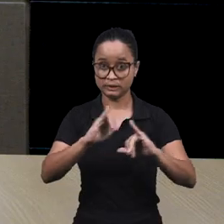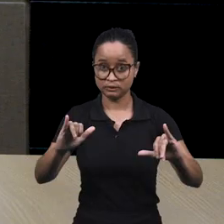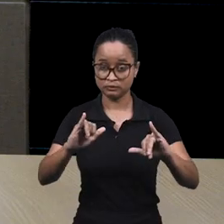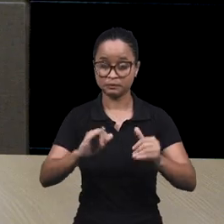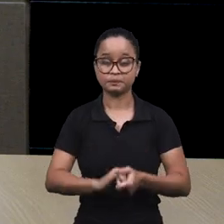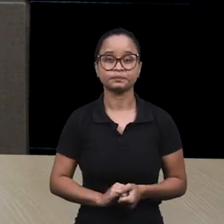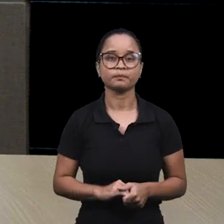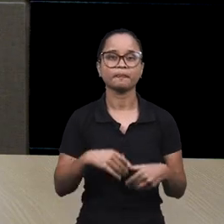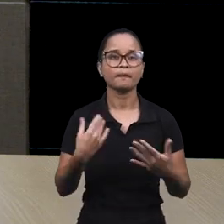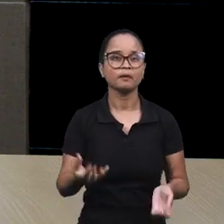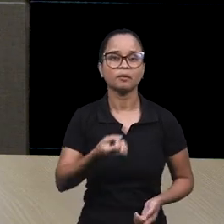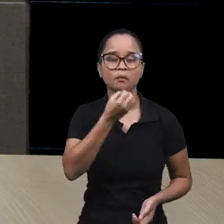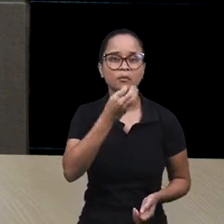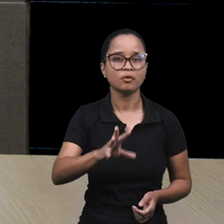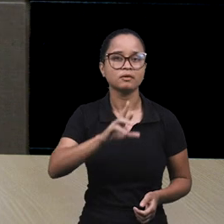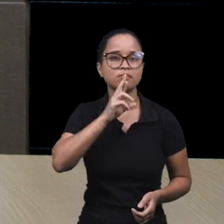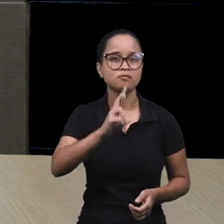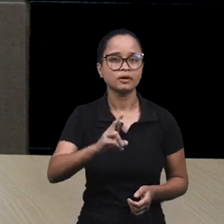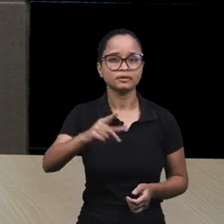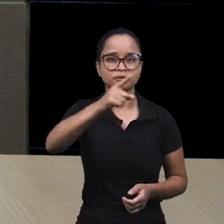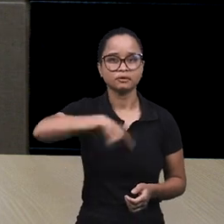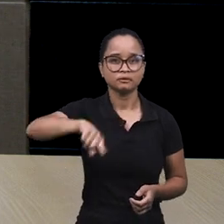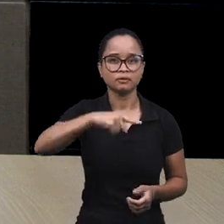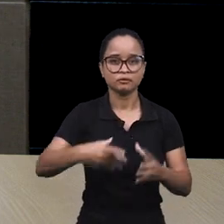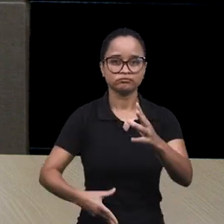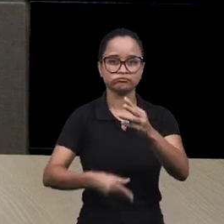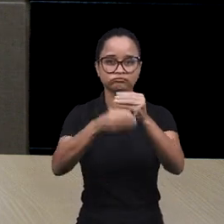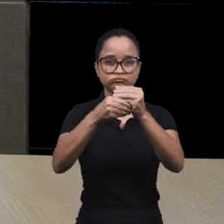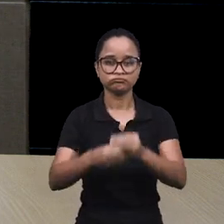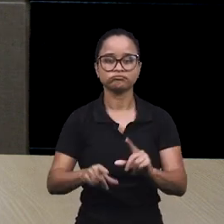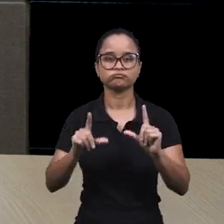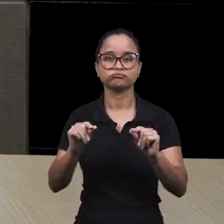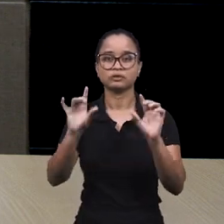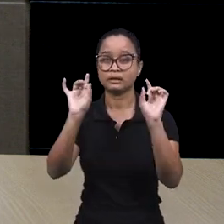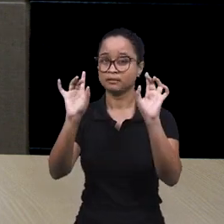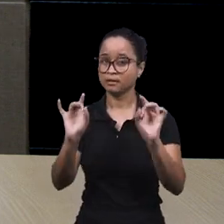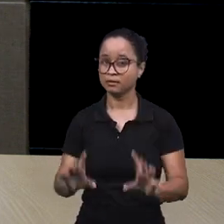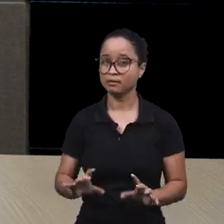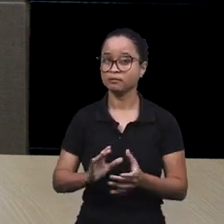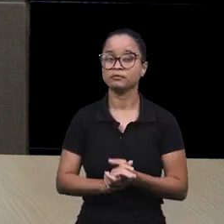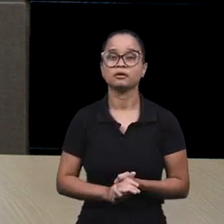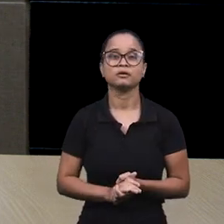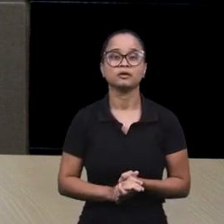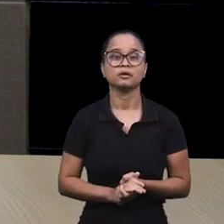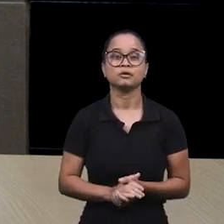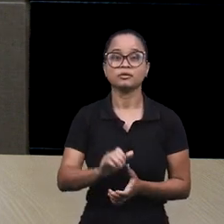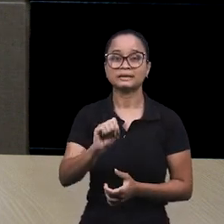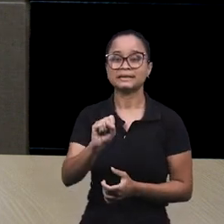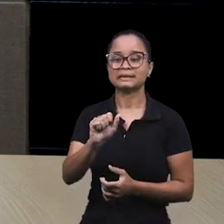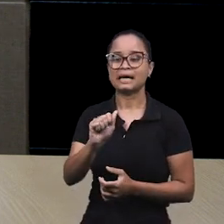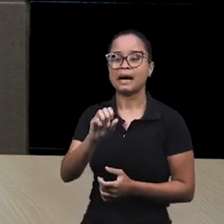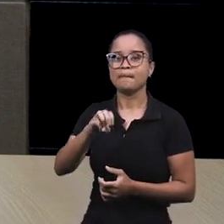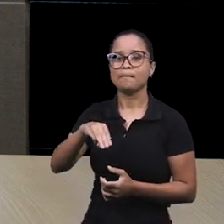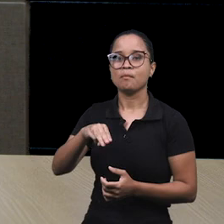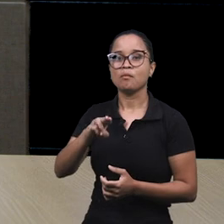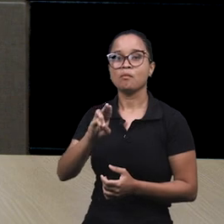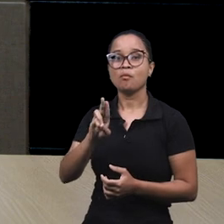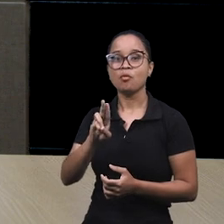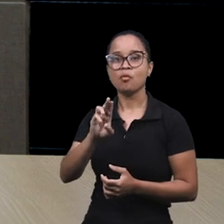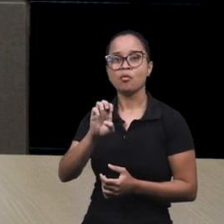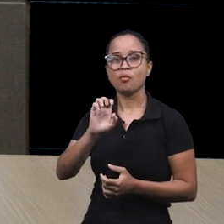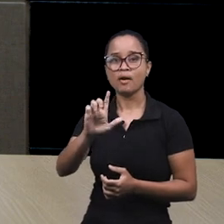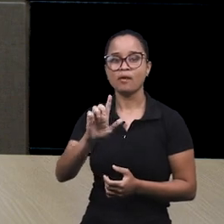bem, essa resposta nos será dada através de uma contribuição especial do Samuel. O Samuel, ele pertence à